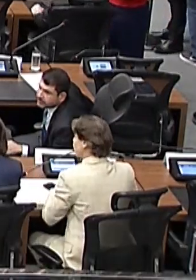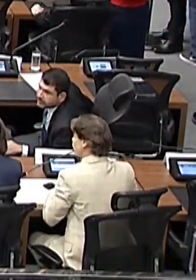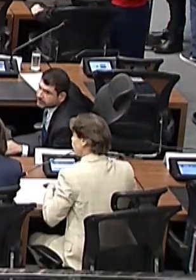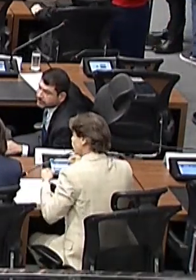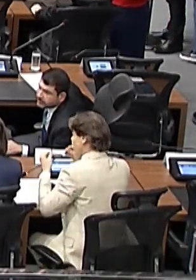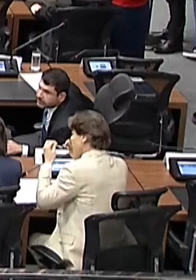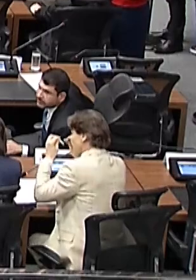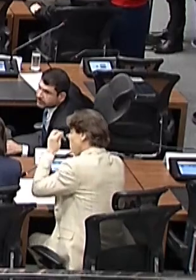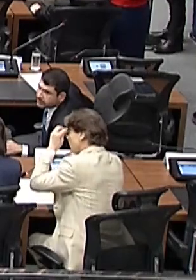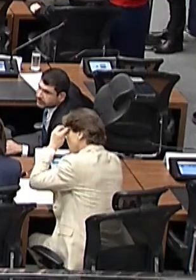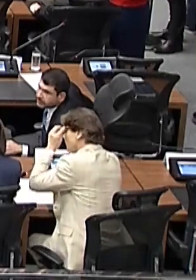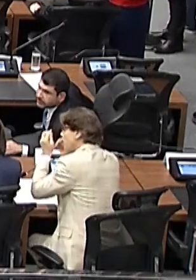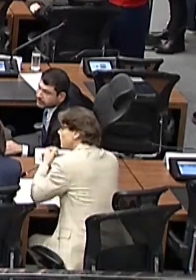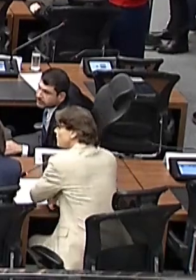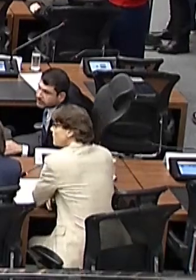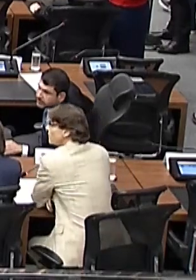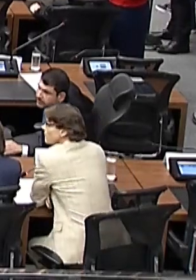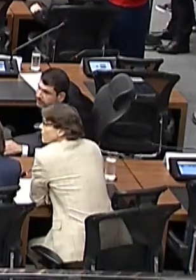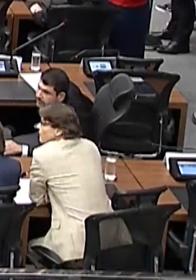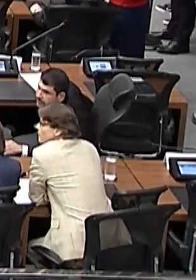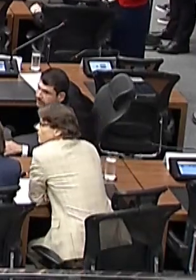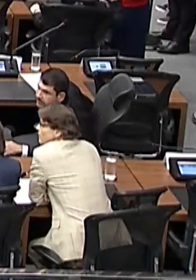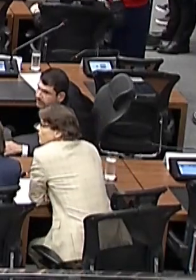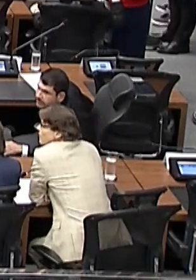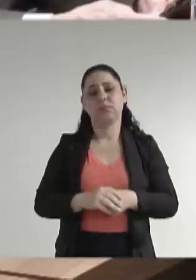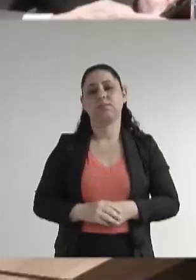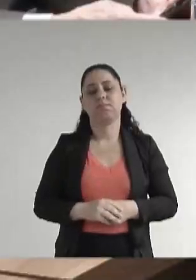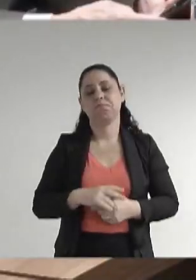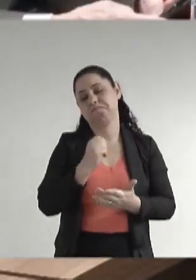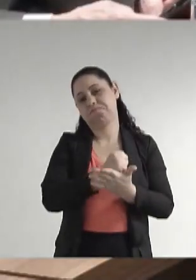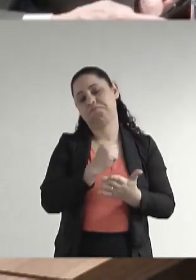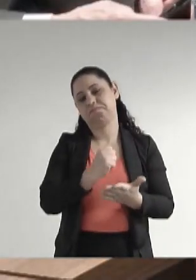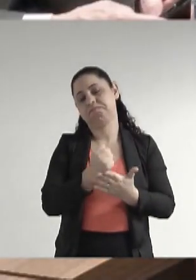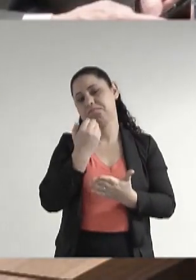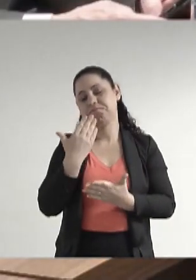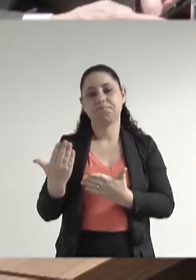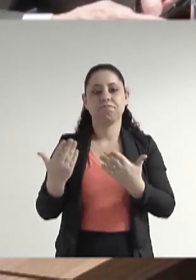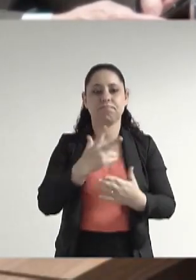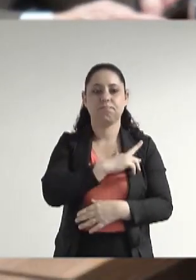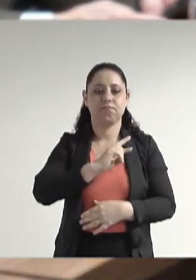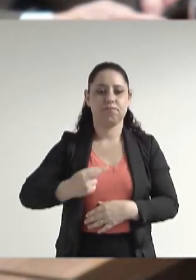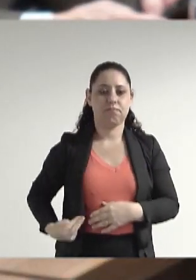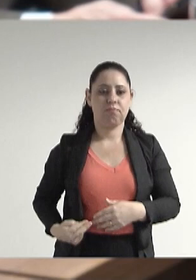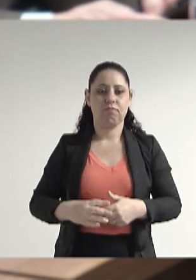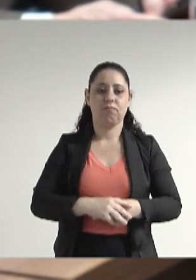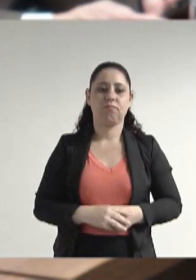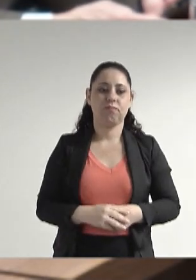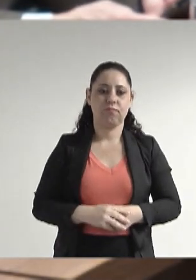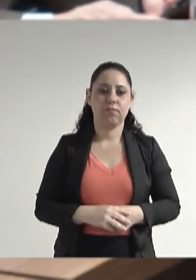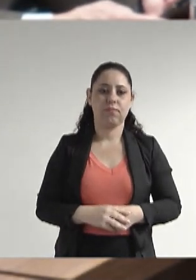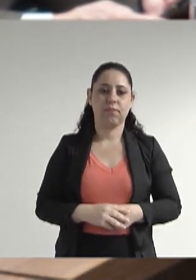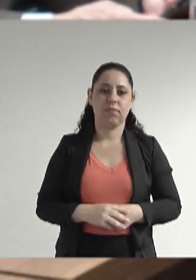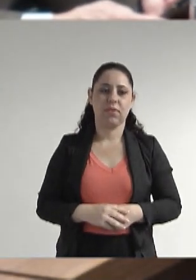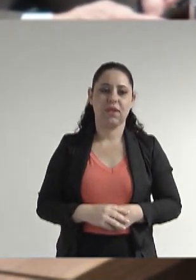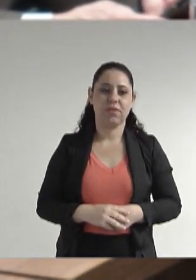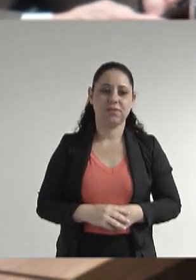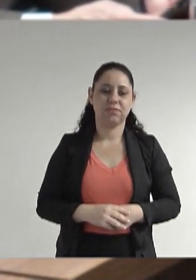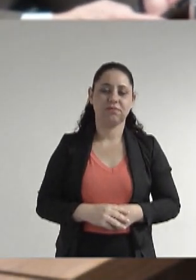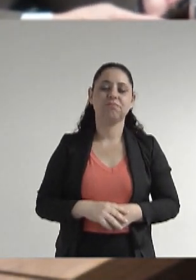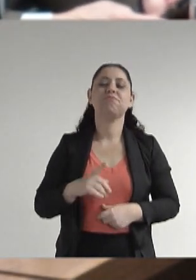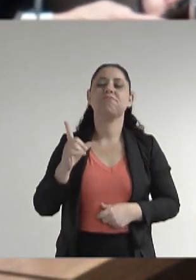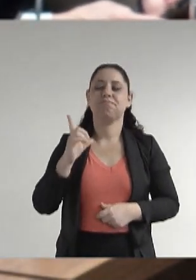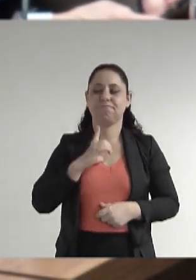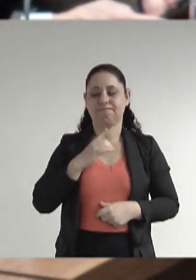Republicanos, estender o convite também a Vossa Excelência. Será bem-vindo ao Republicanos. Será um ato republicano. O partido que mais cresce no